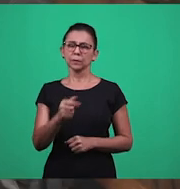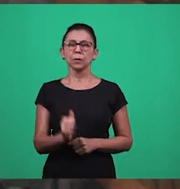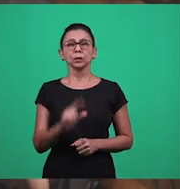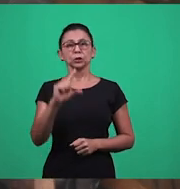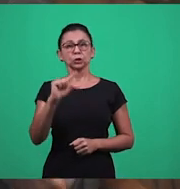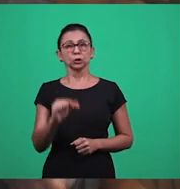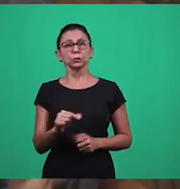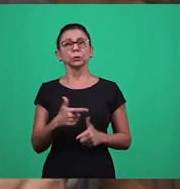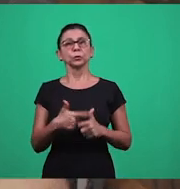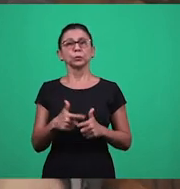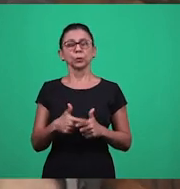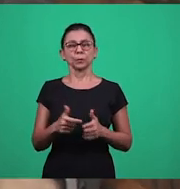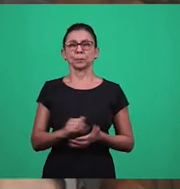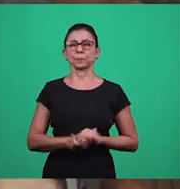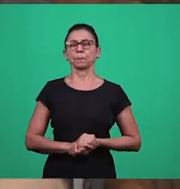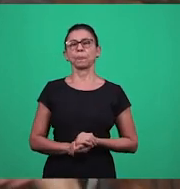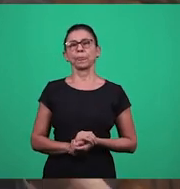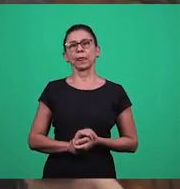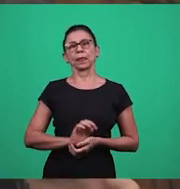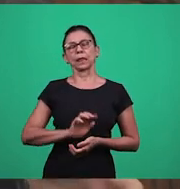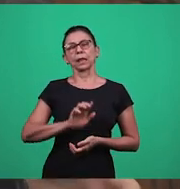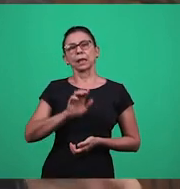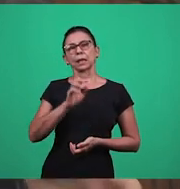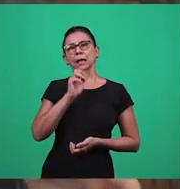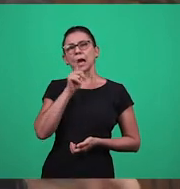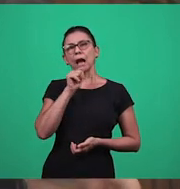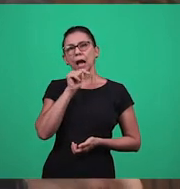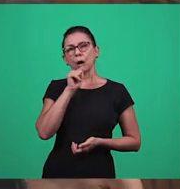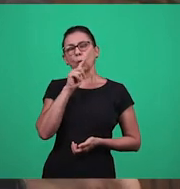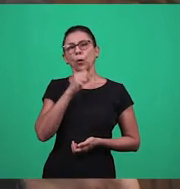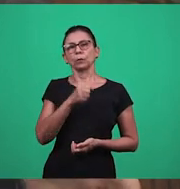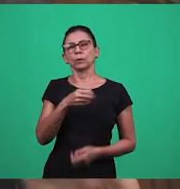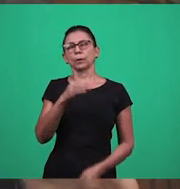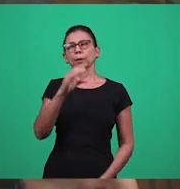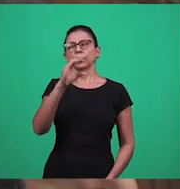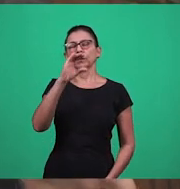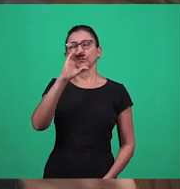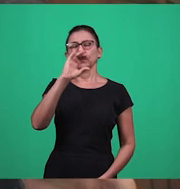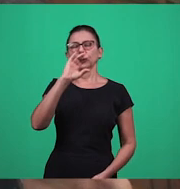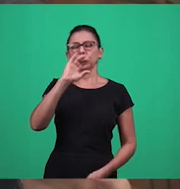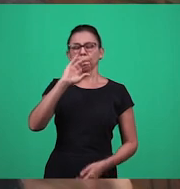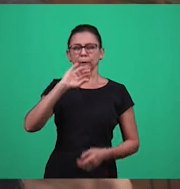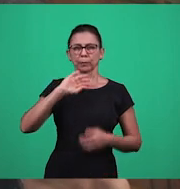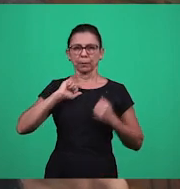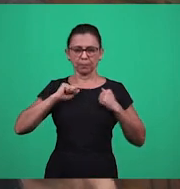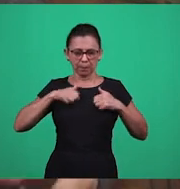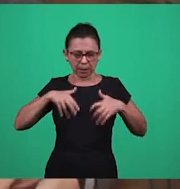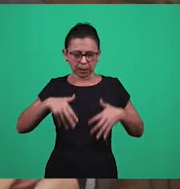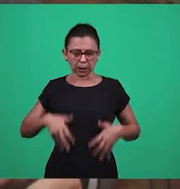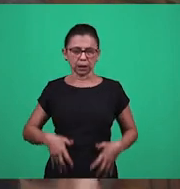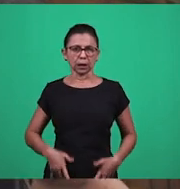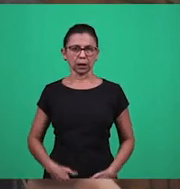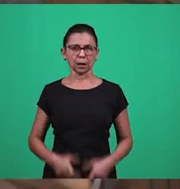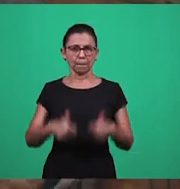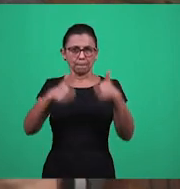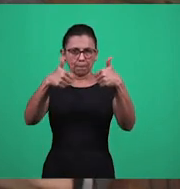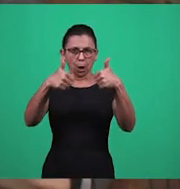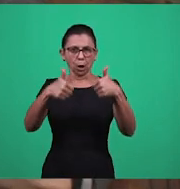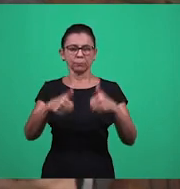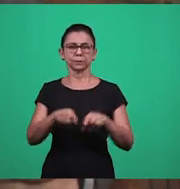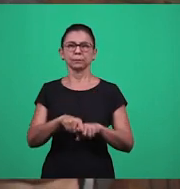amenizar o problema. Beber bastante líquido, às vezes a gente esquece de beber água, se hidratar. Ter cuidado